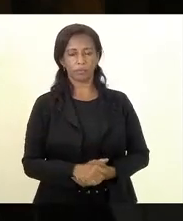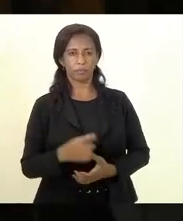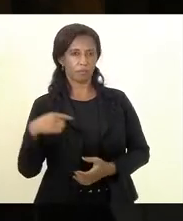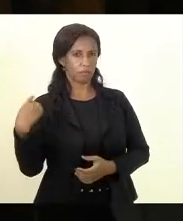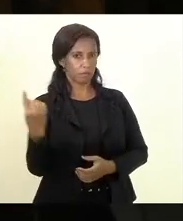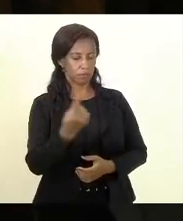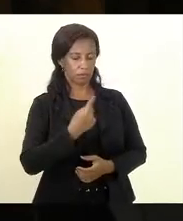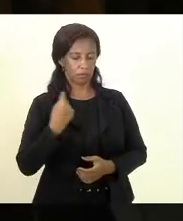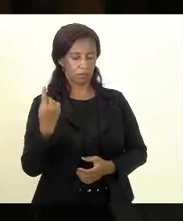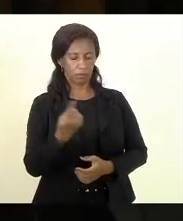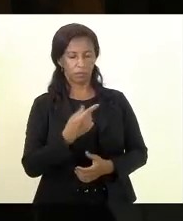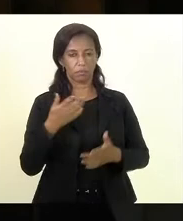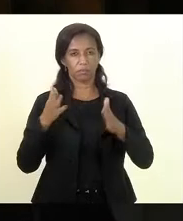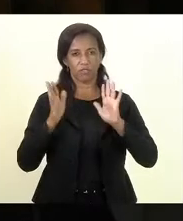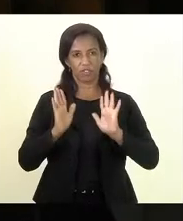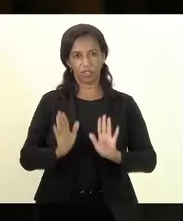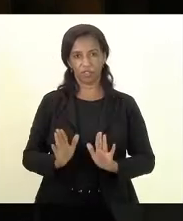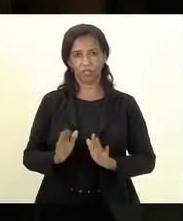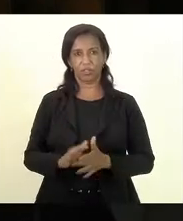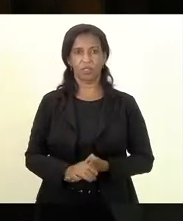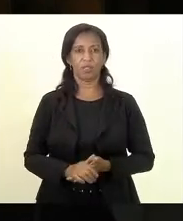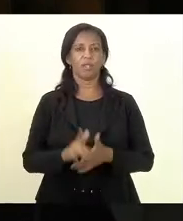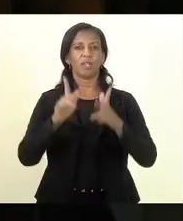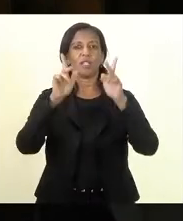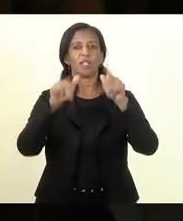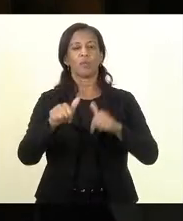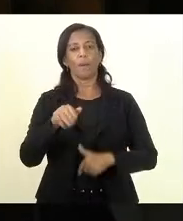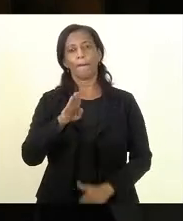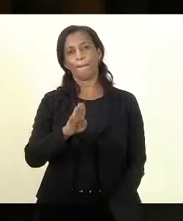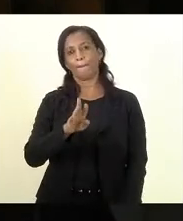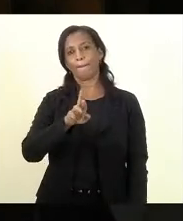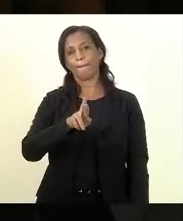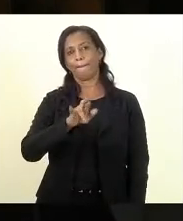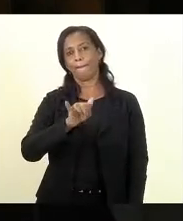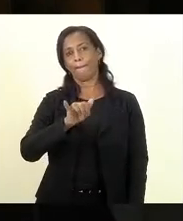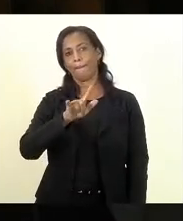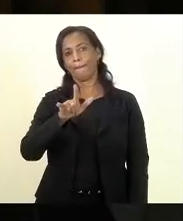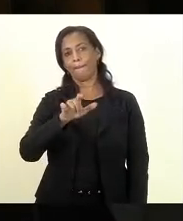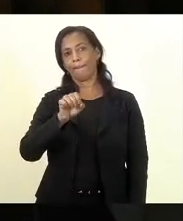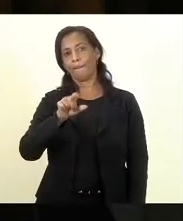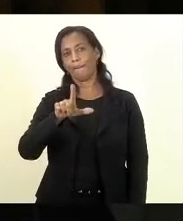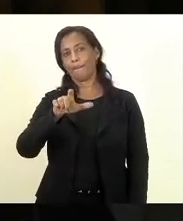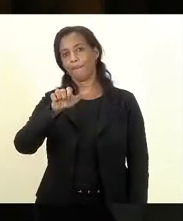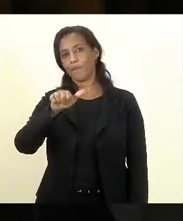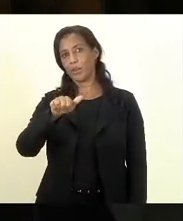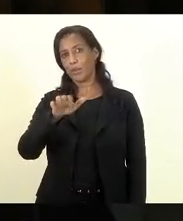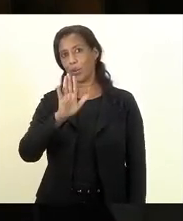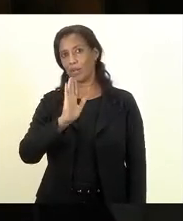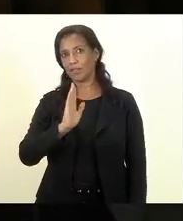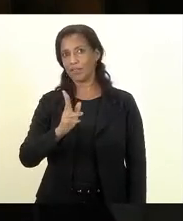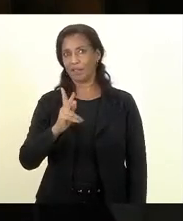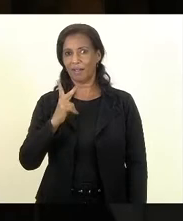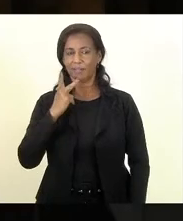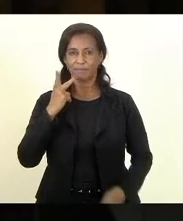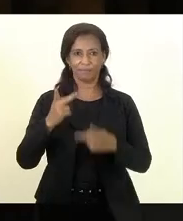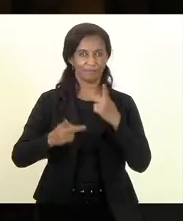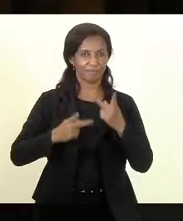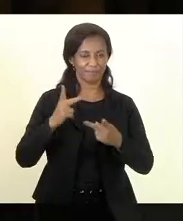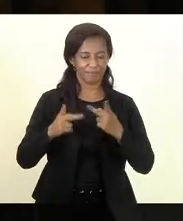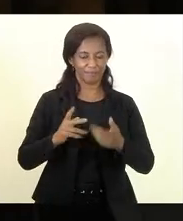já, como dizia Leonel Moura Brizola, que a senhora é muito jovem, não chegou a